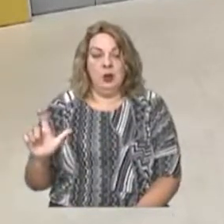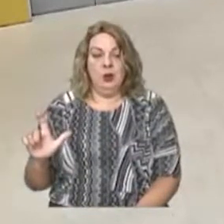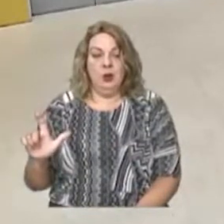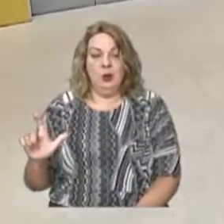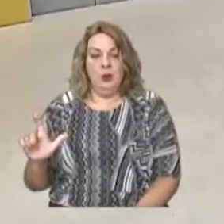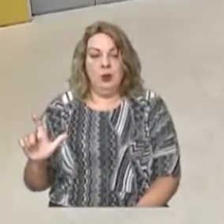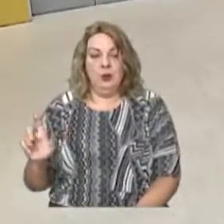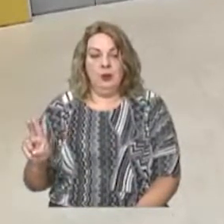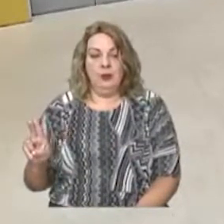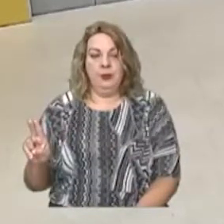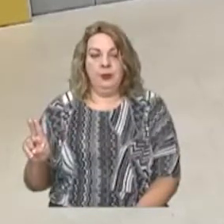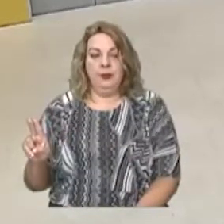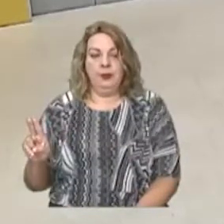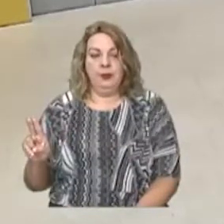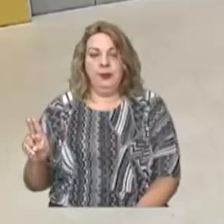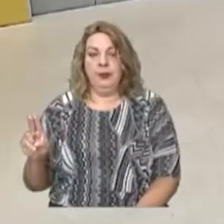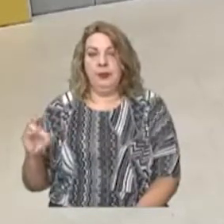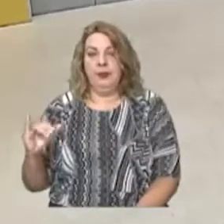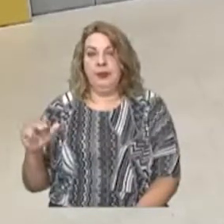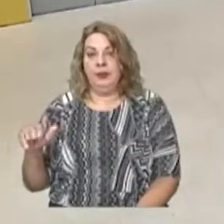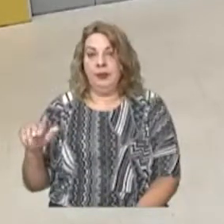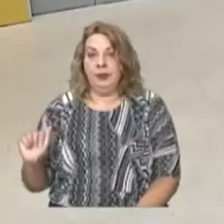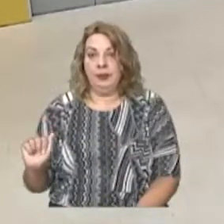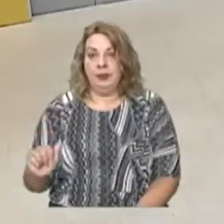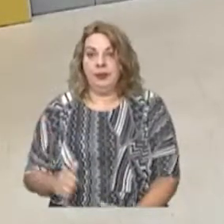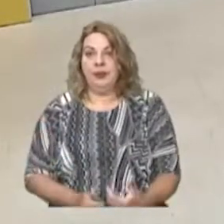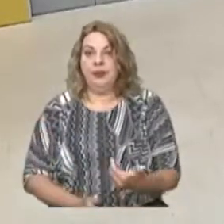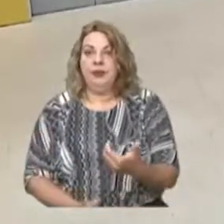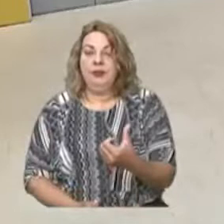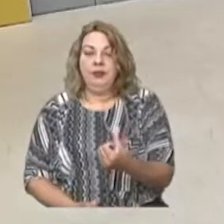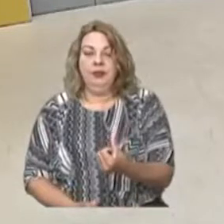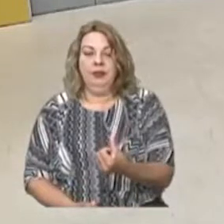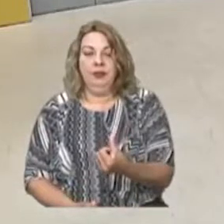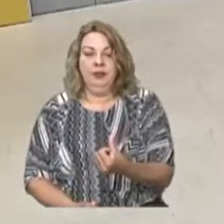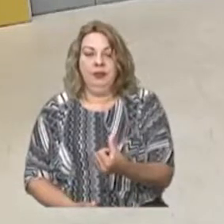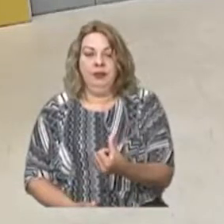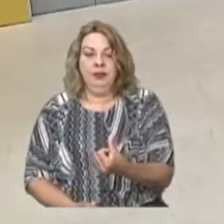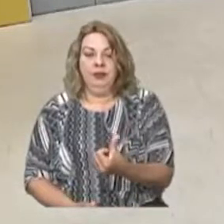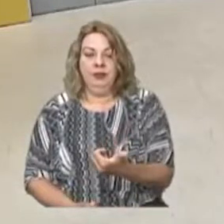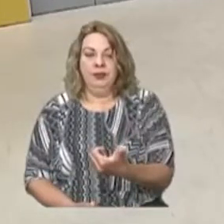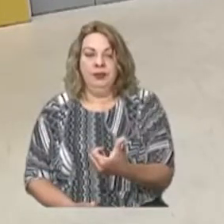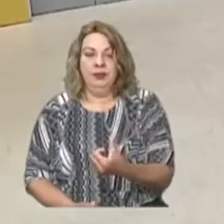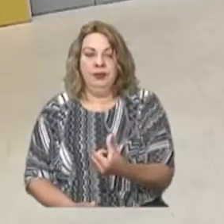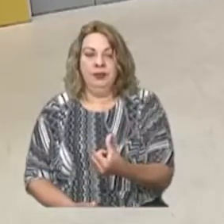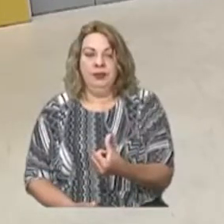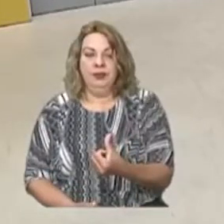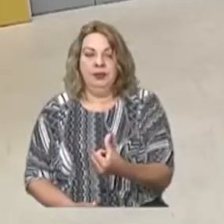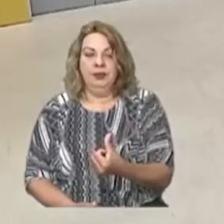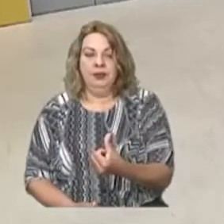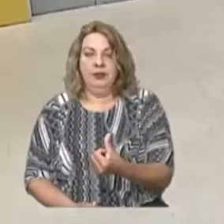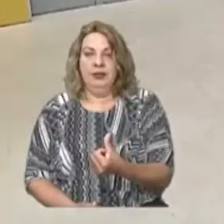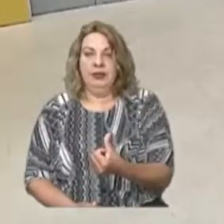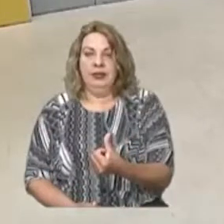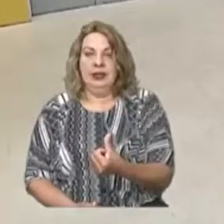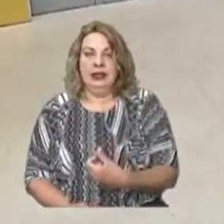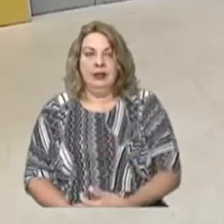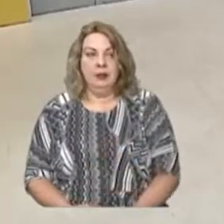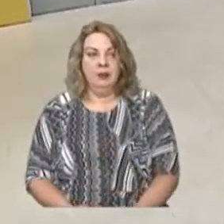bom dia, maravilhosa, 16, 16, os nossos queridos